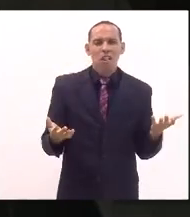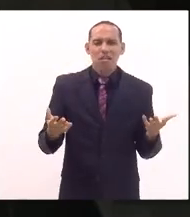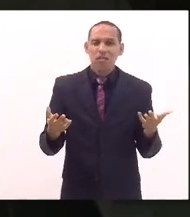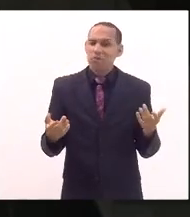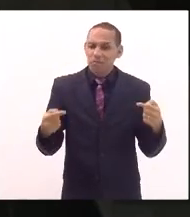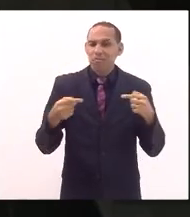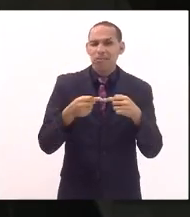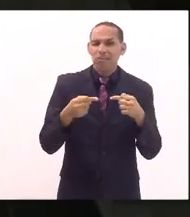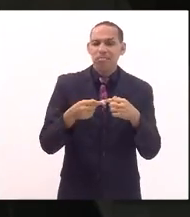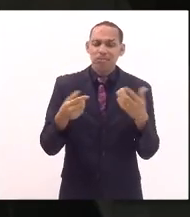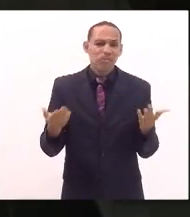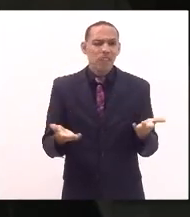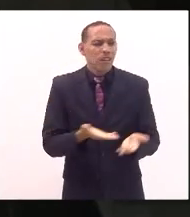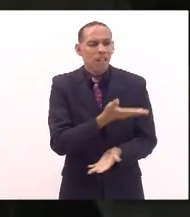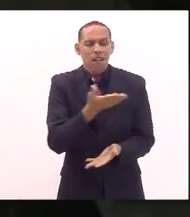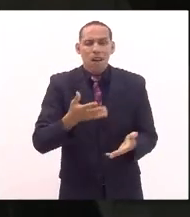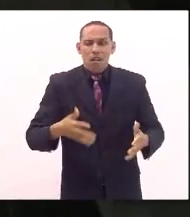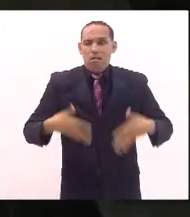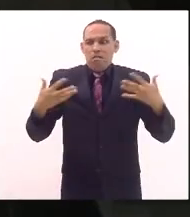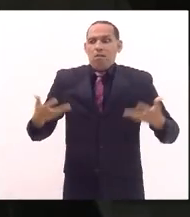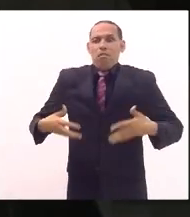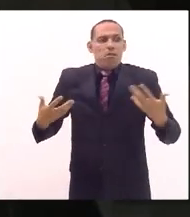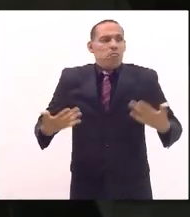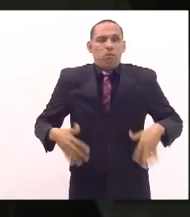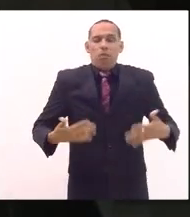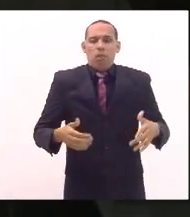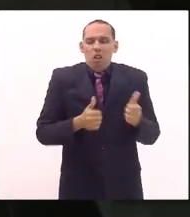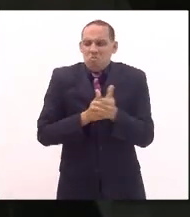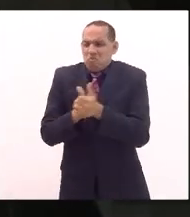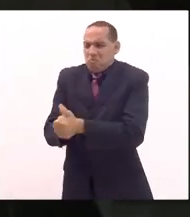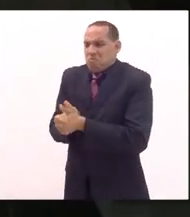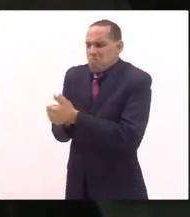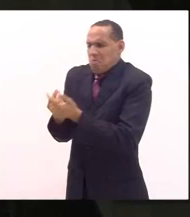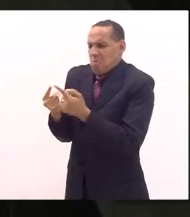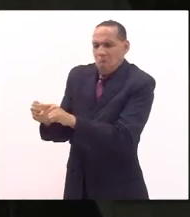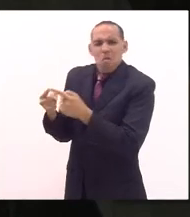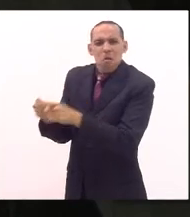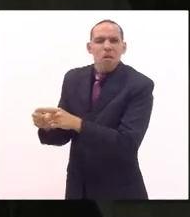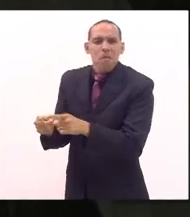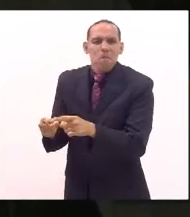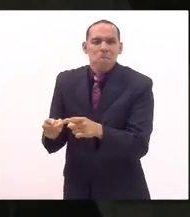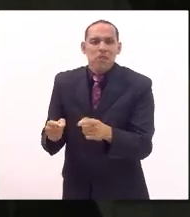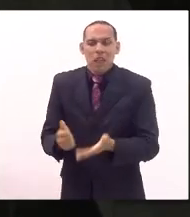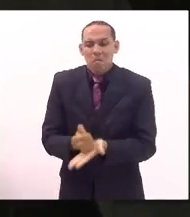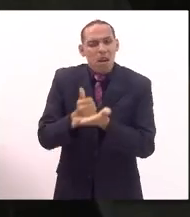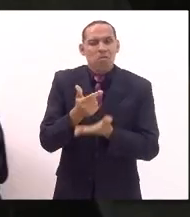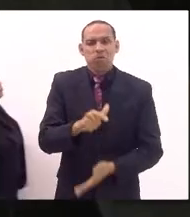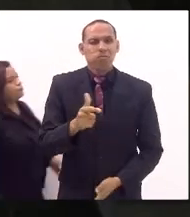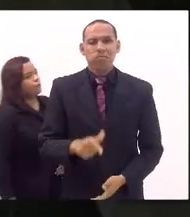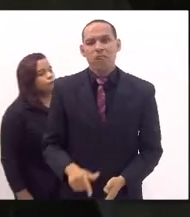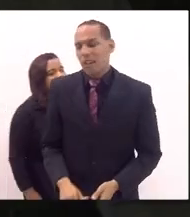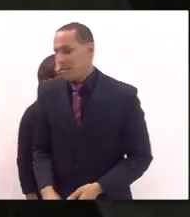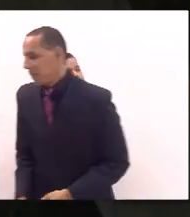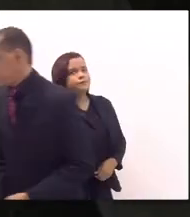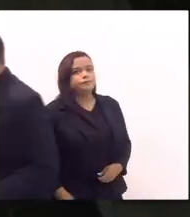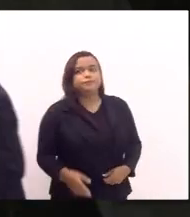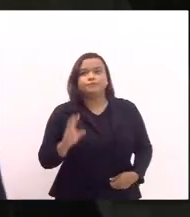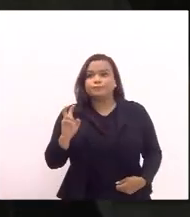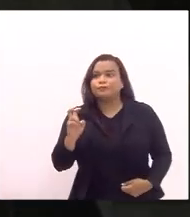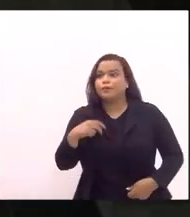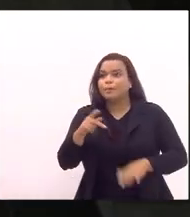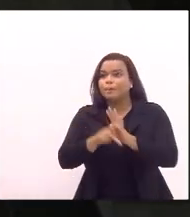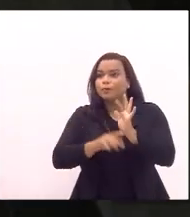por isso essa sanha persecutória e baixíssimo a fundamentação em torno deste projeto